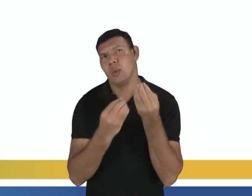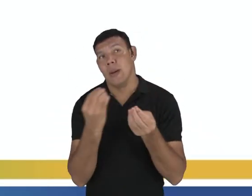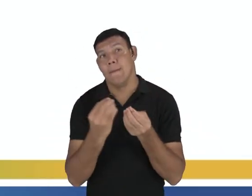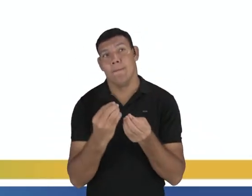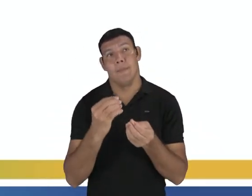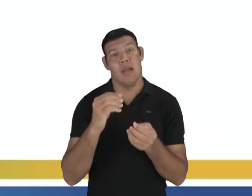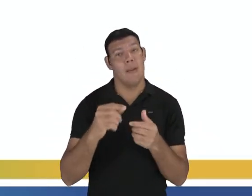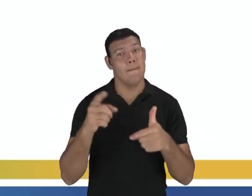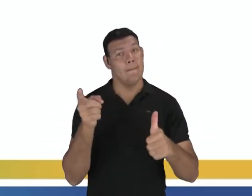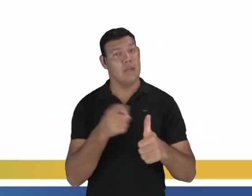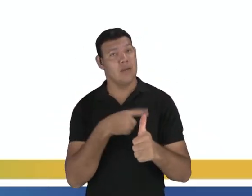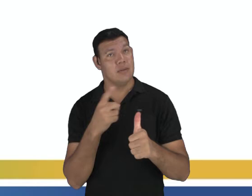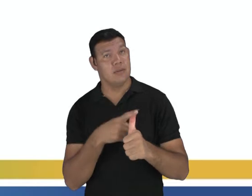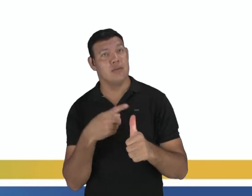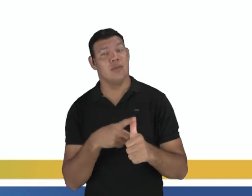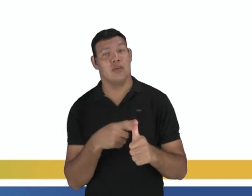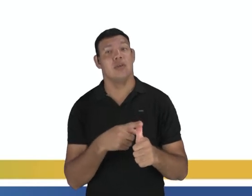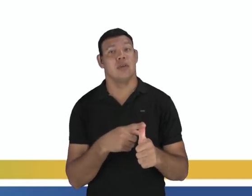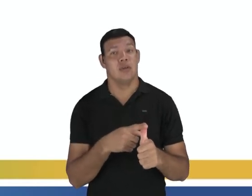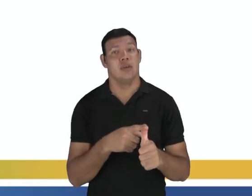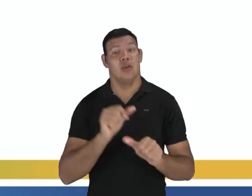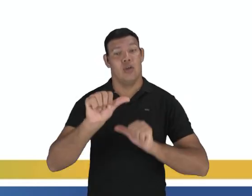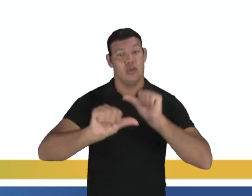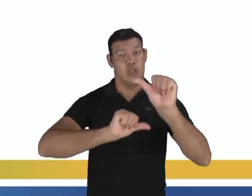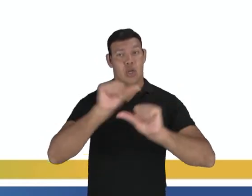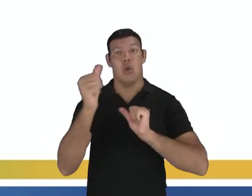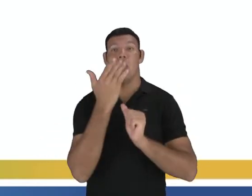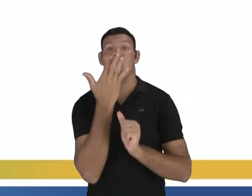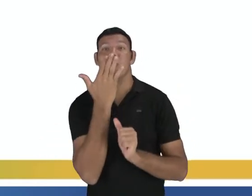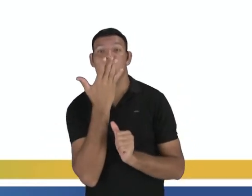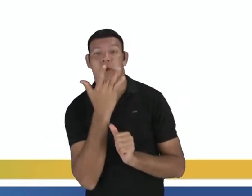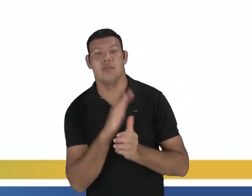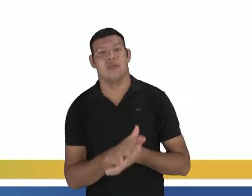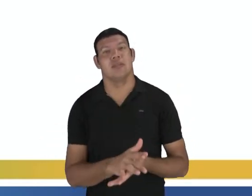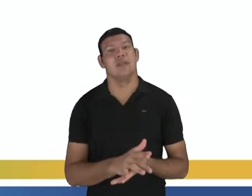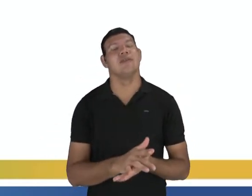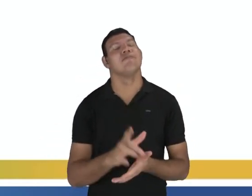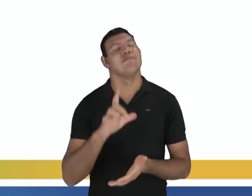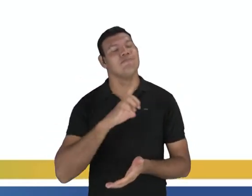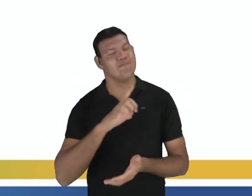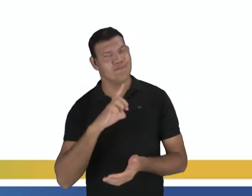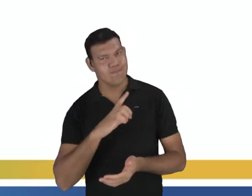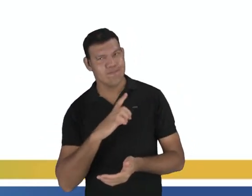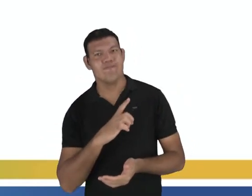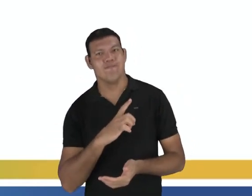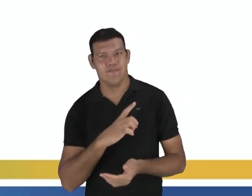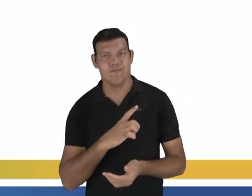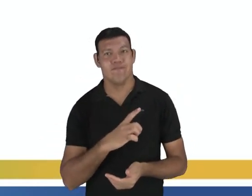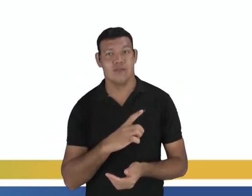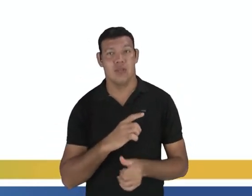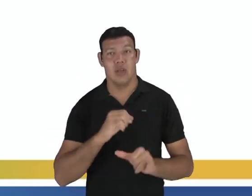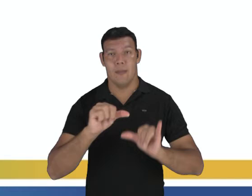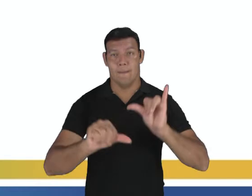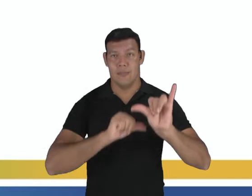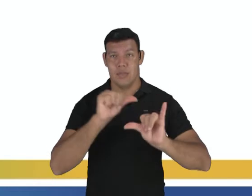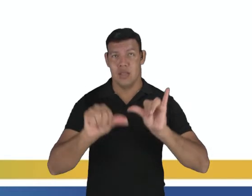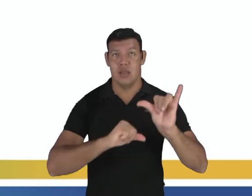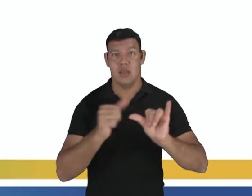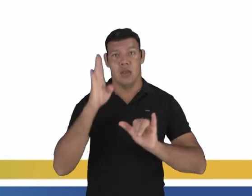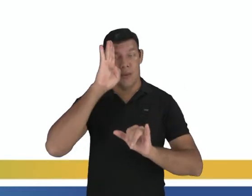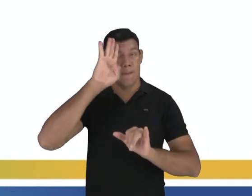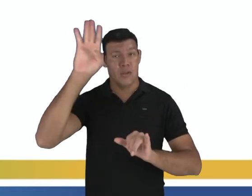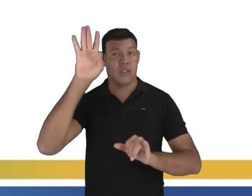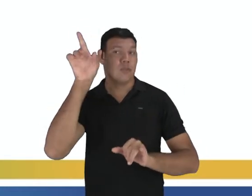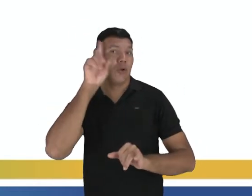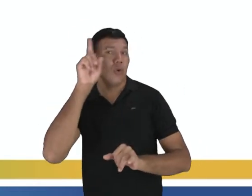a mudança de cor. Então, se eu observo a mudança de cor em um tipo de material, eu posso dizer que aconteceu uma reação química. E quais são as principais no